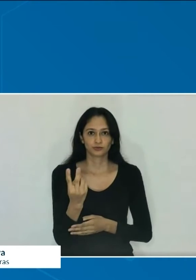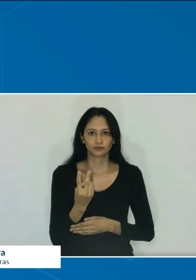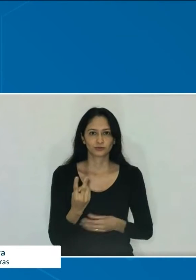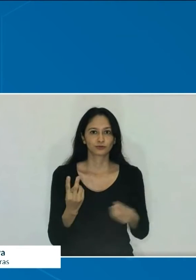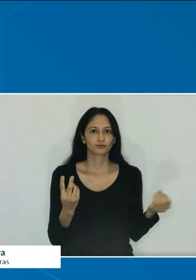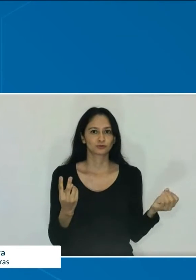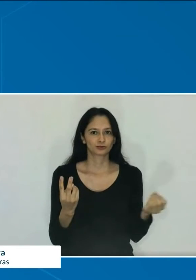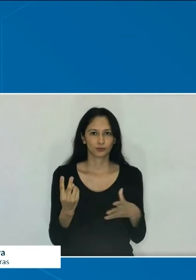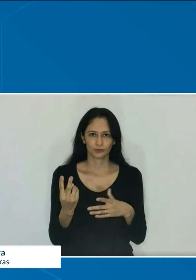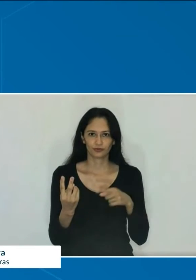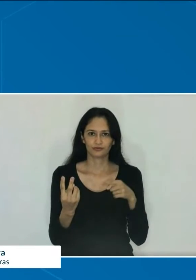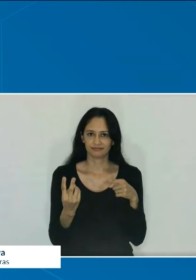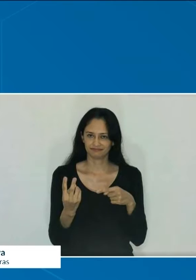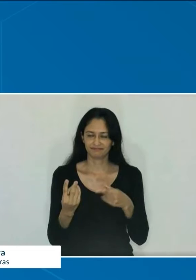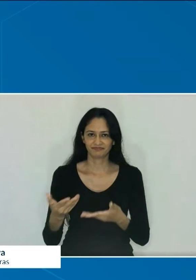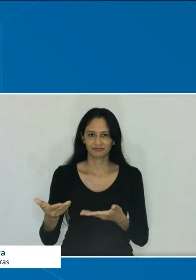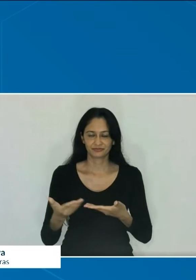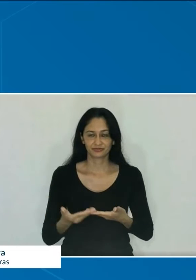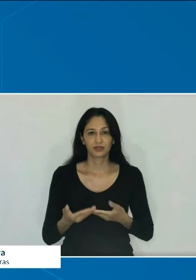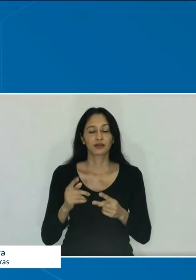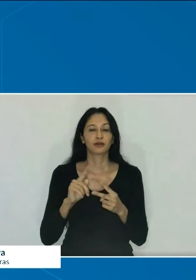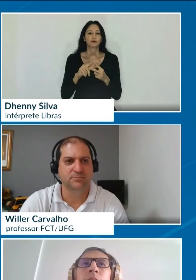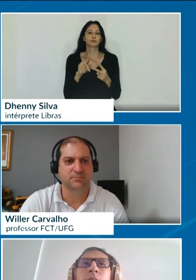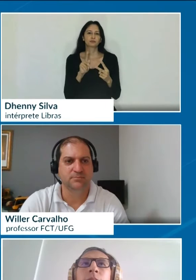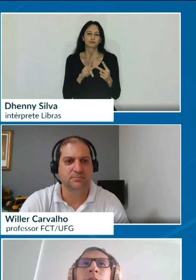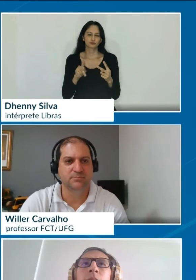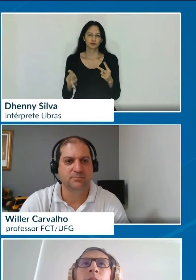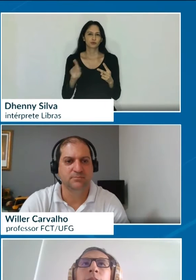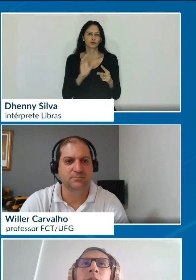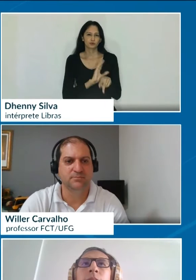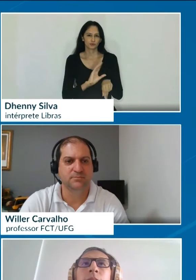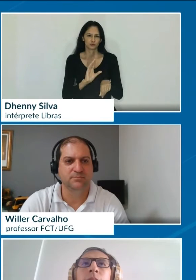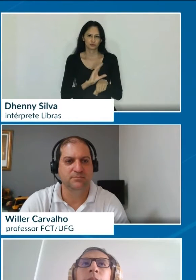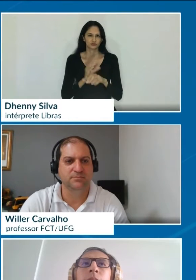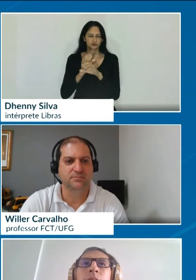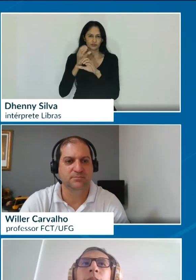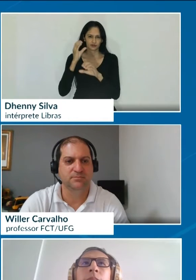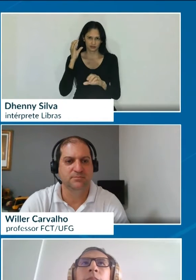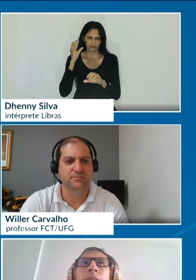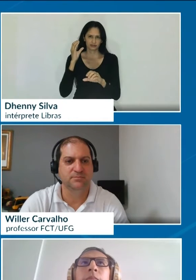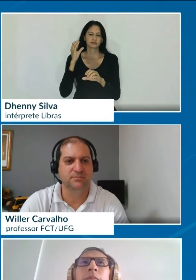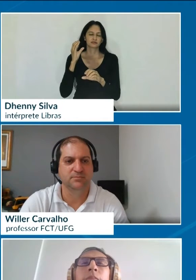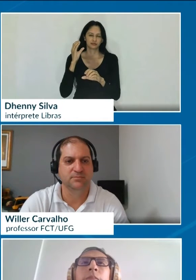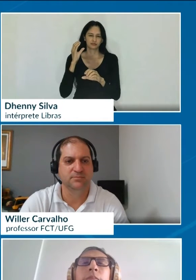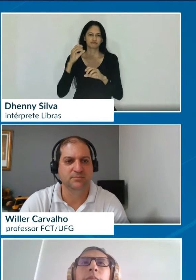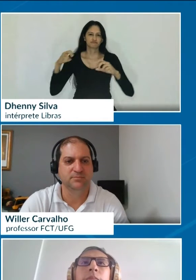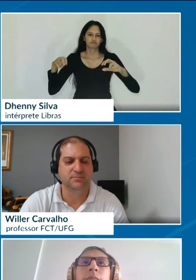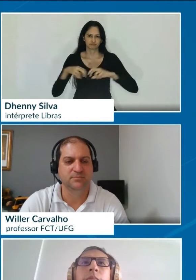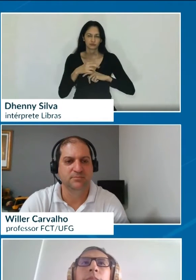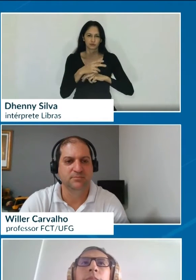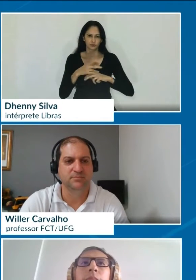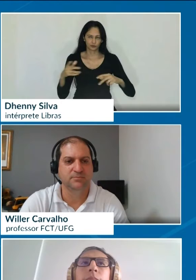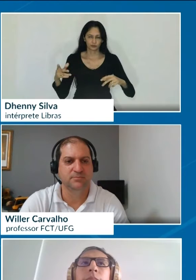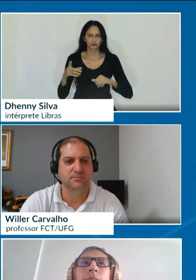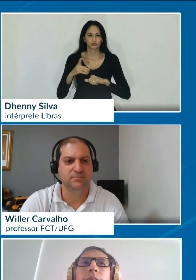do curso de Engenharia de Transportes da UFG, doutor em Transporte pela Universidade de